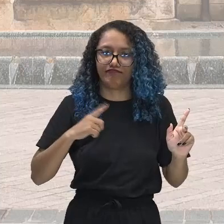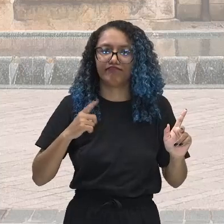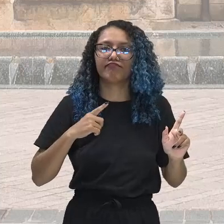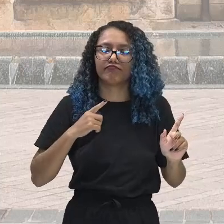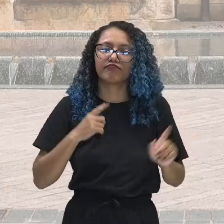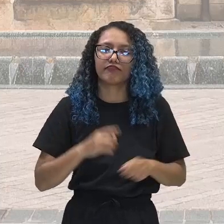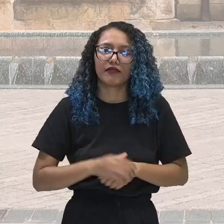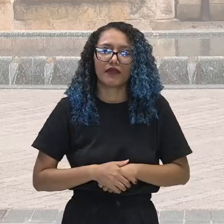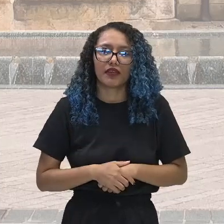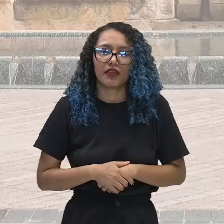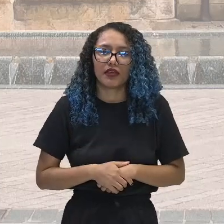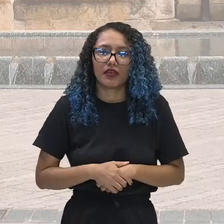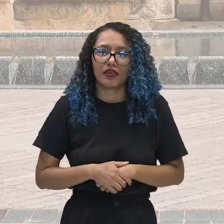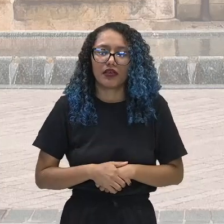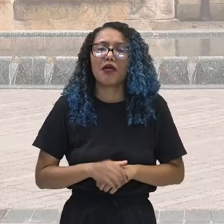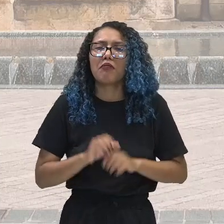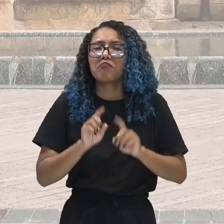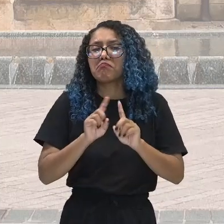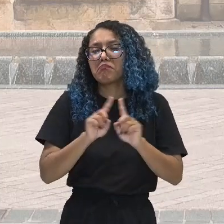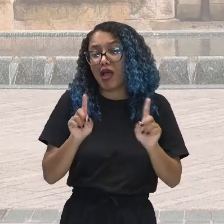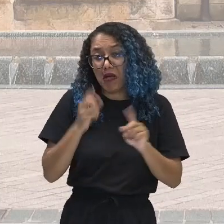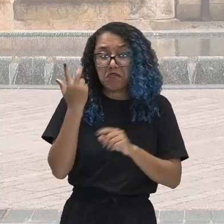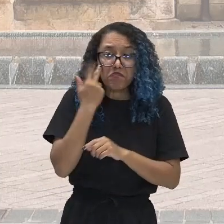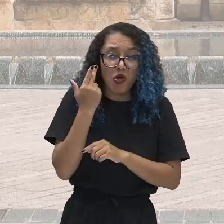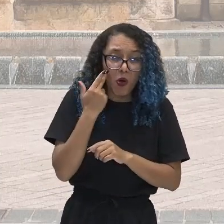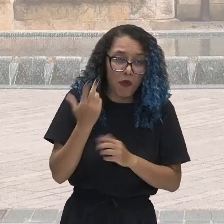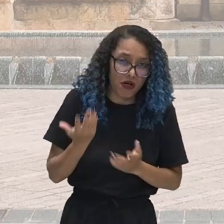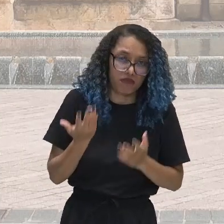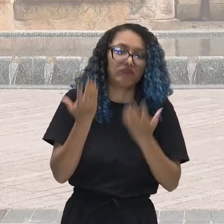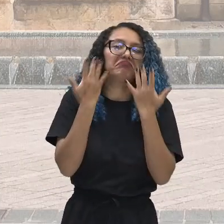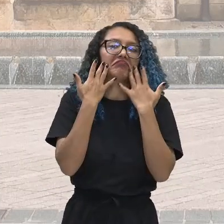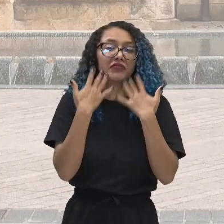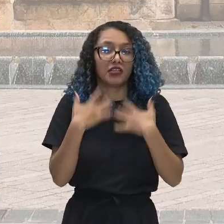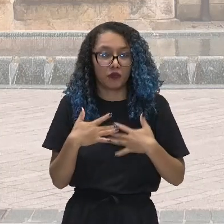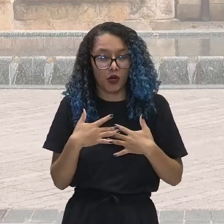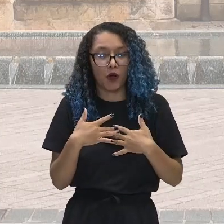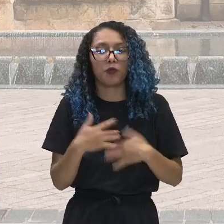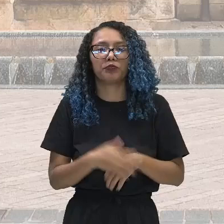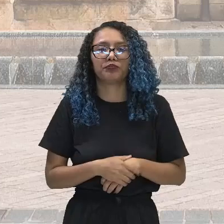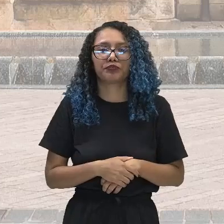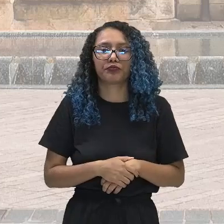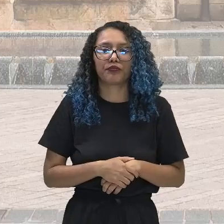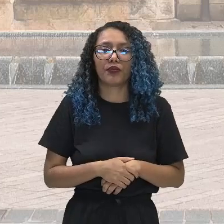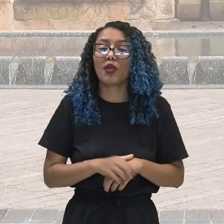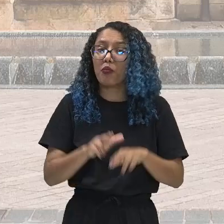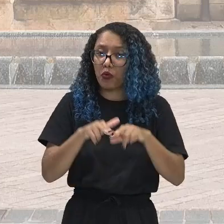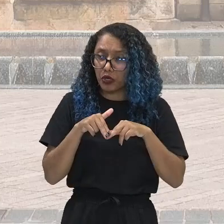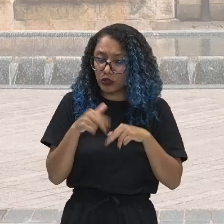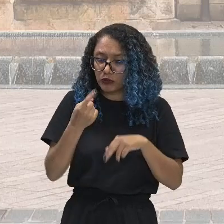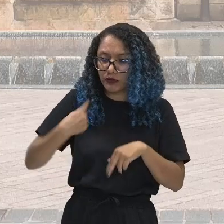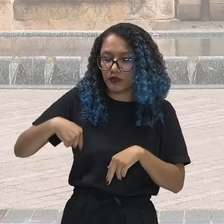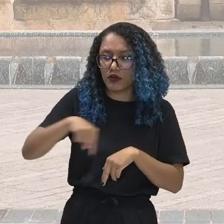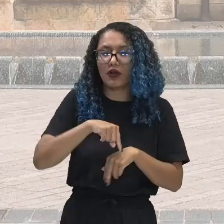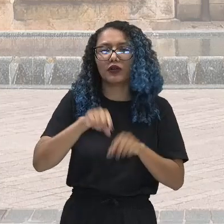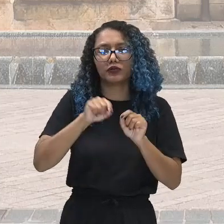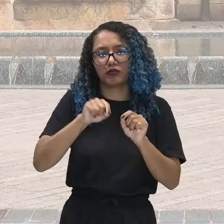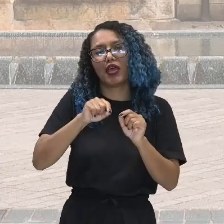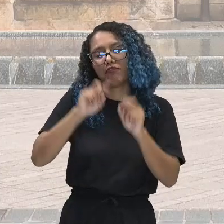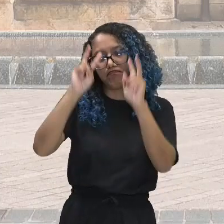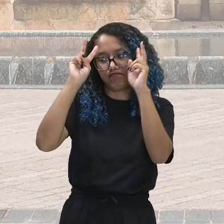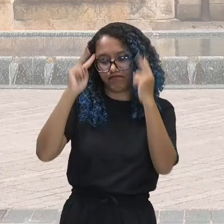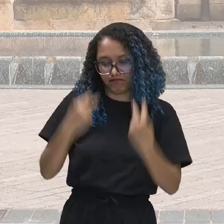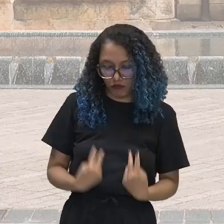Mas isto é comum, natural, e é isso que nos torna, todos nós, seres humanos,